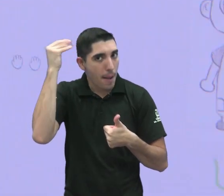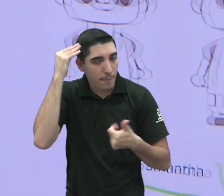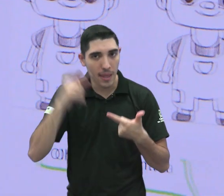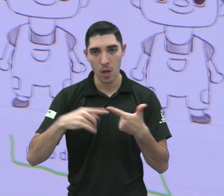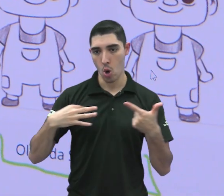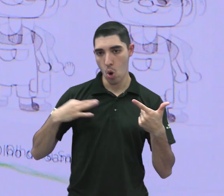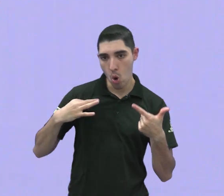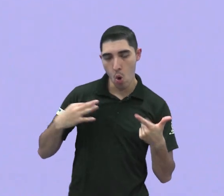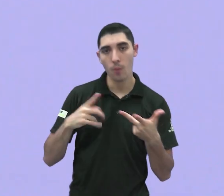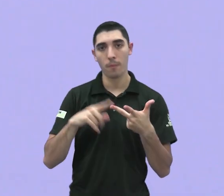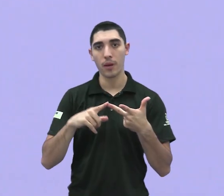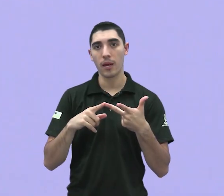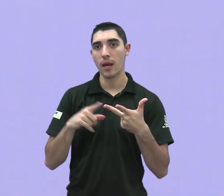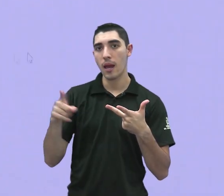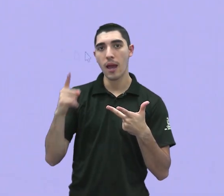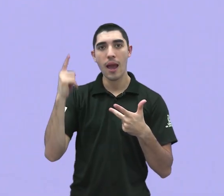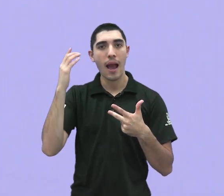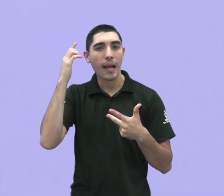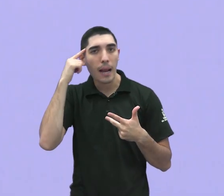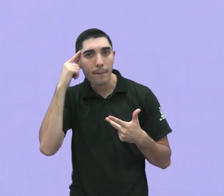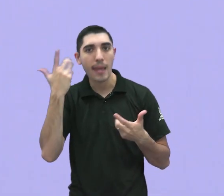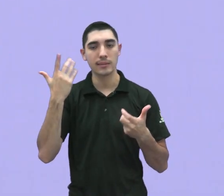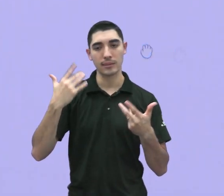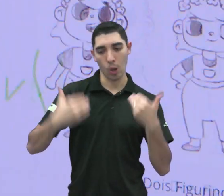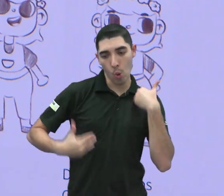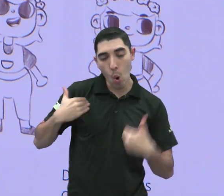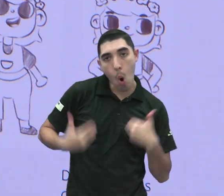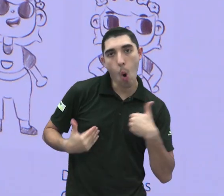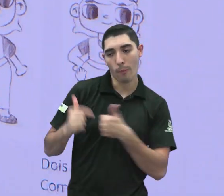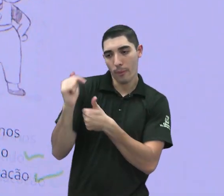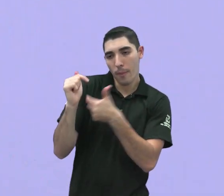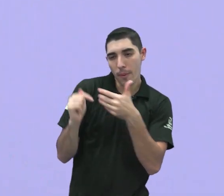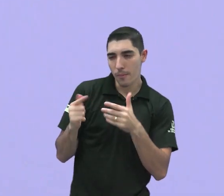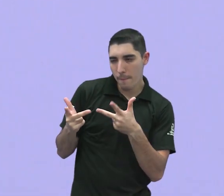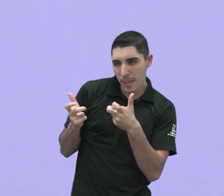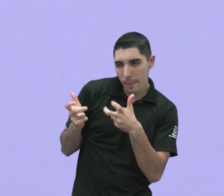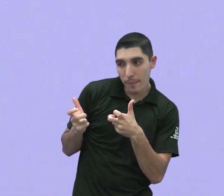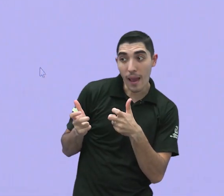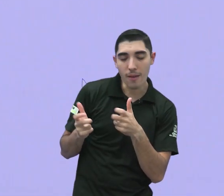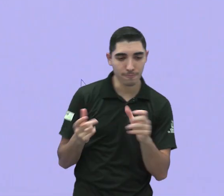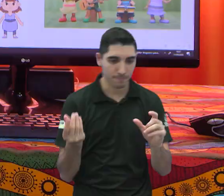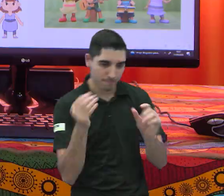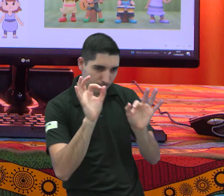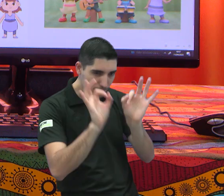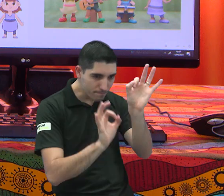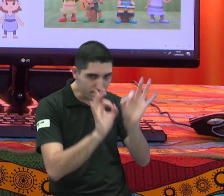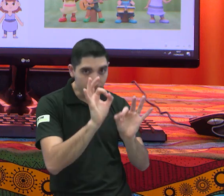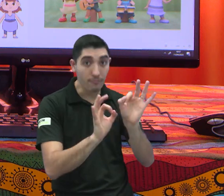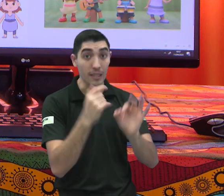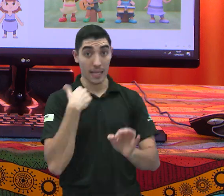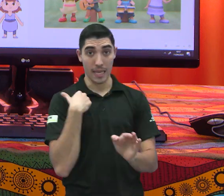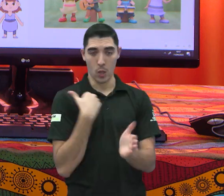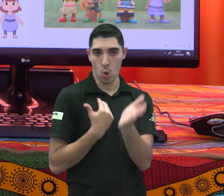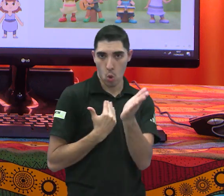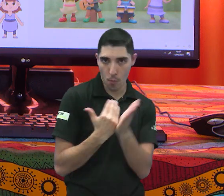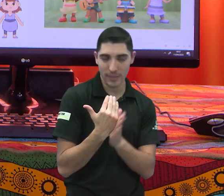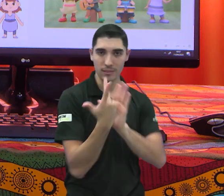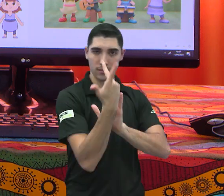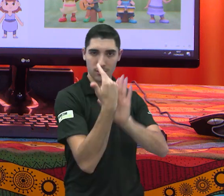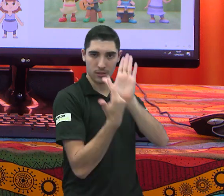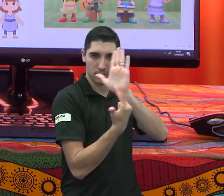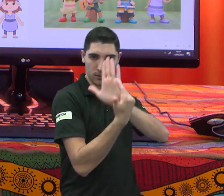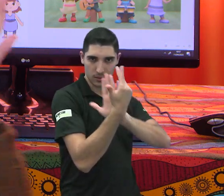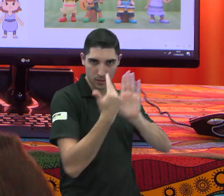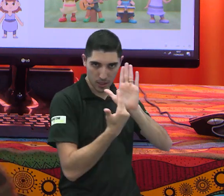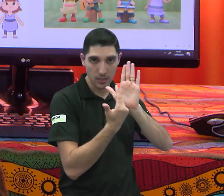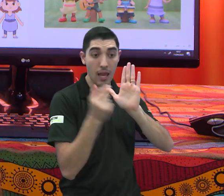cabelo, roupa, estilinho de cabeça, corpinho, então isso tinha que trazer. Quando eu fiz os concepts, né, sempre, pelo menos para